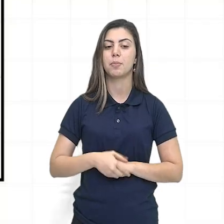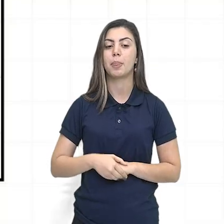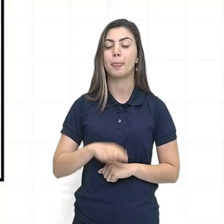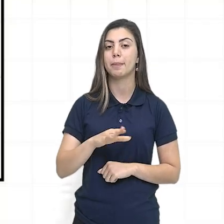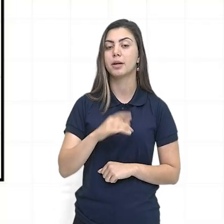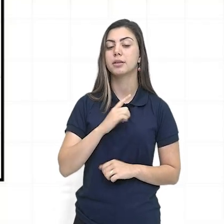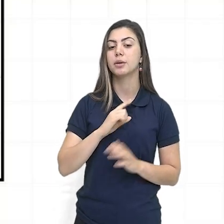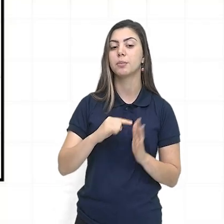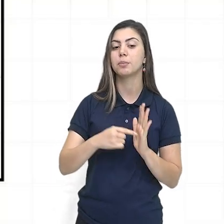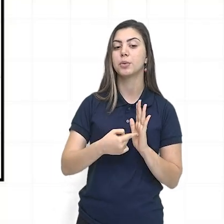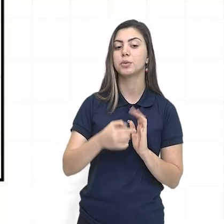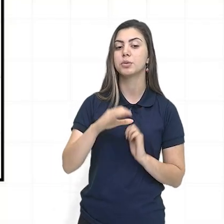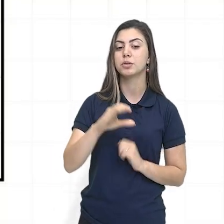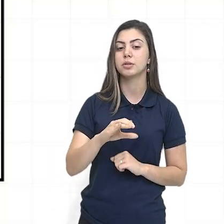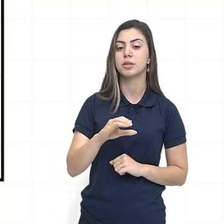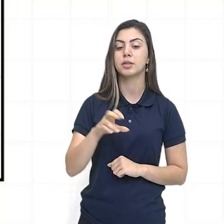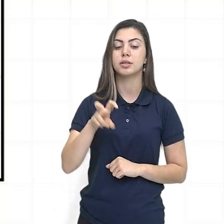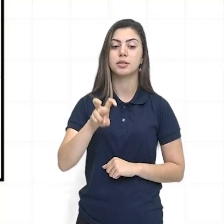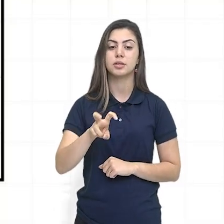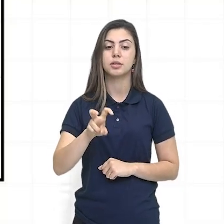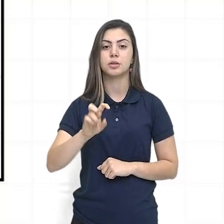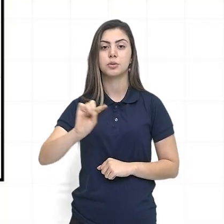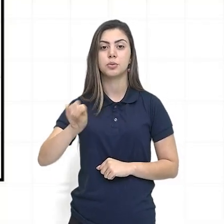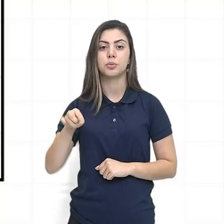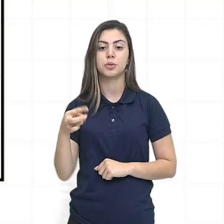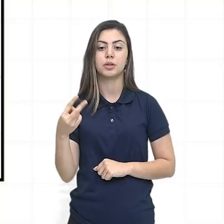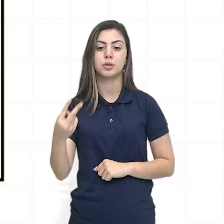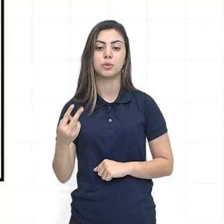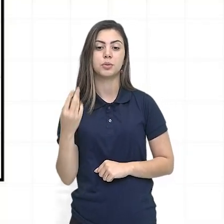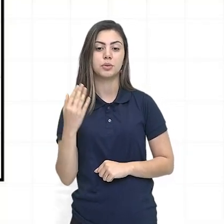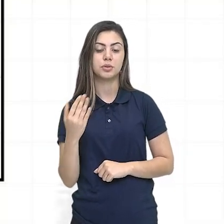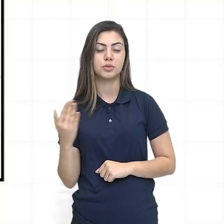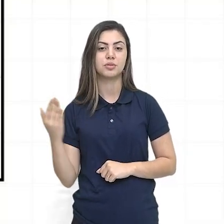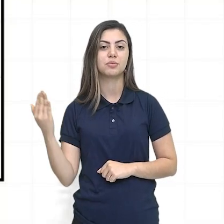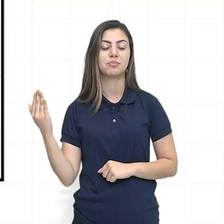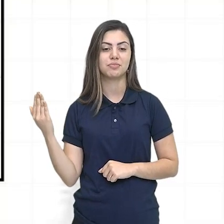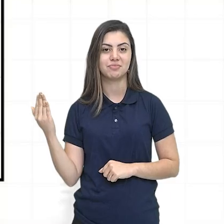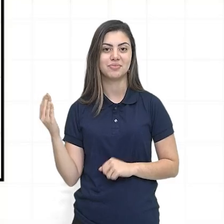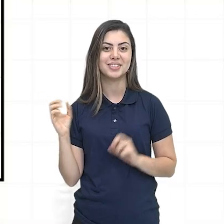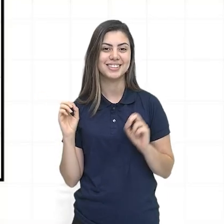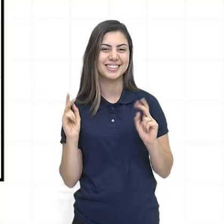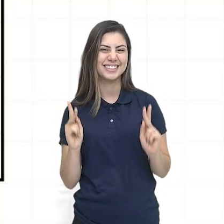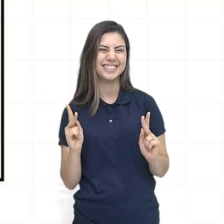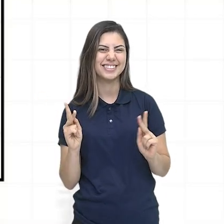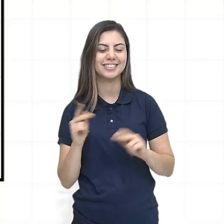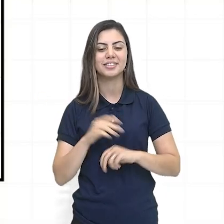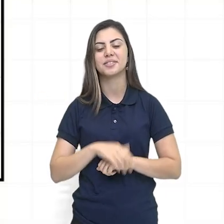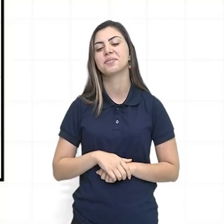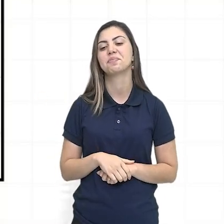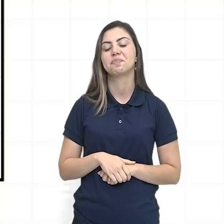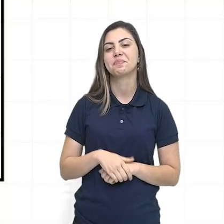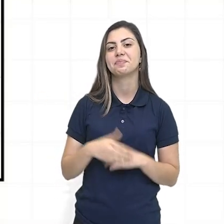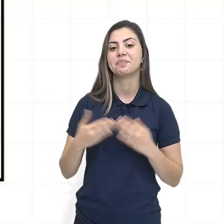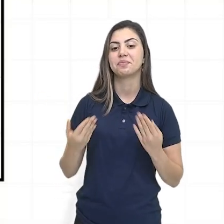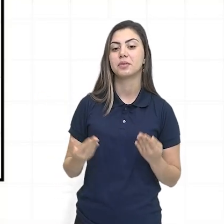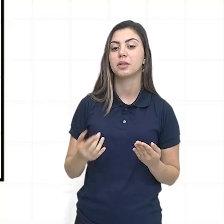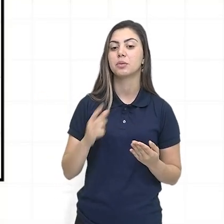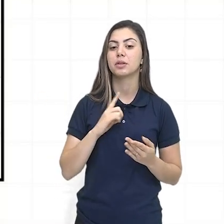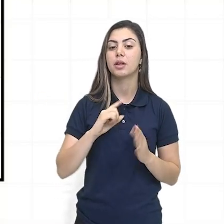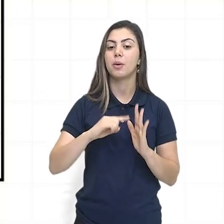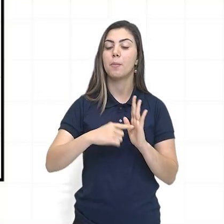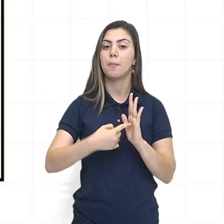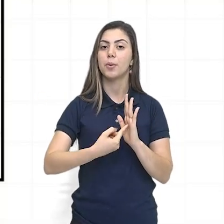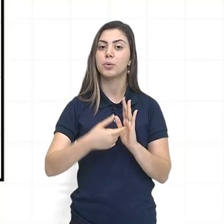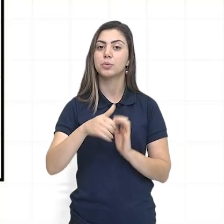é 5 e 2. Está bem aqui. Ó. Beleza, meu povo? Então, aqui é o